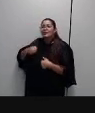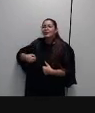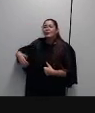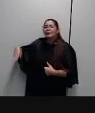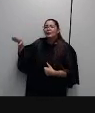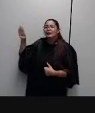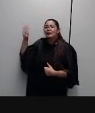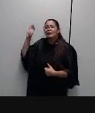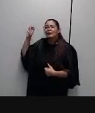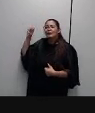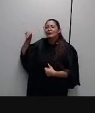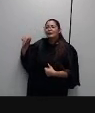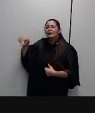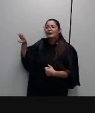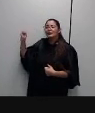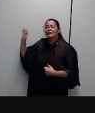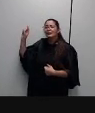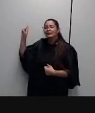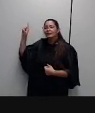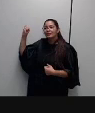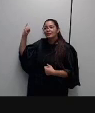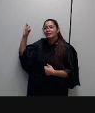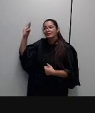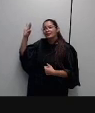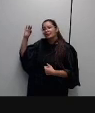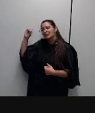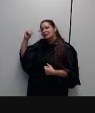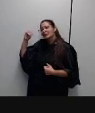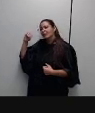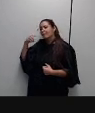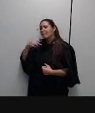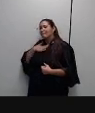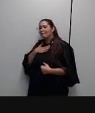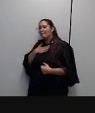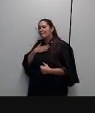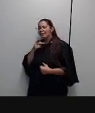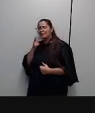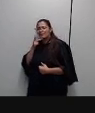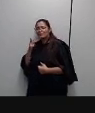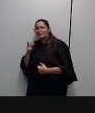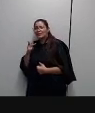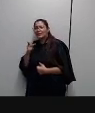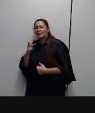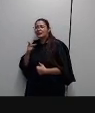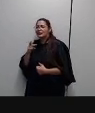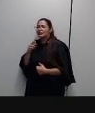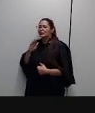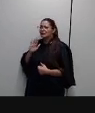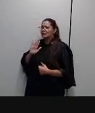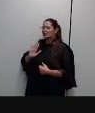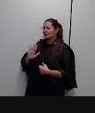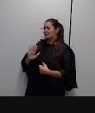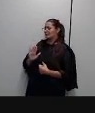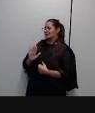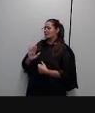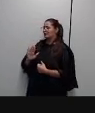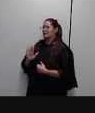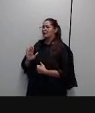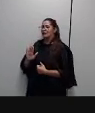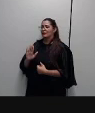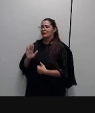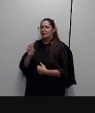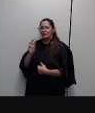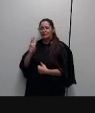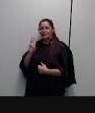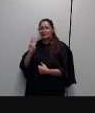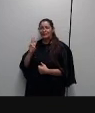sequência pois não menos perdido o meu arrependimento vende consegue uma parada não de cinco ele três minutos pelo